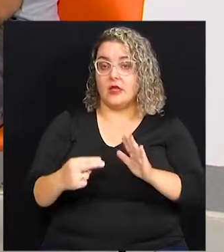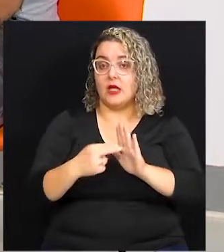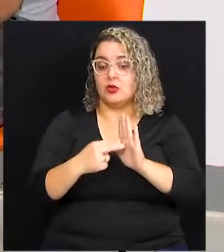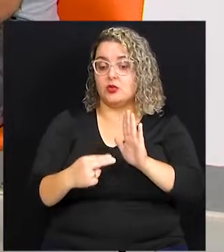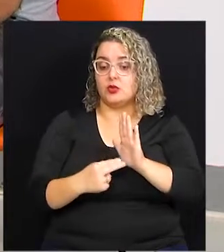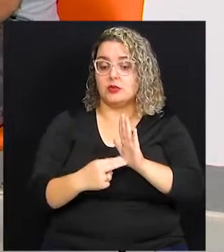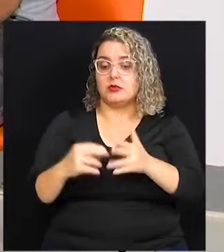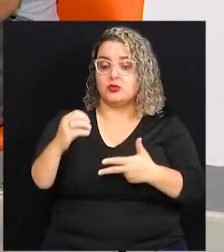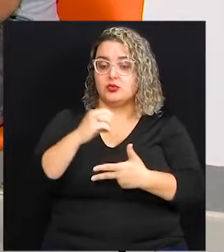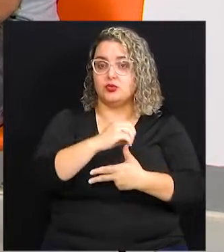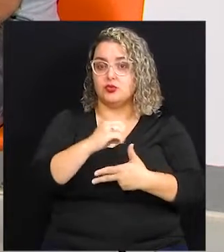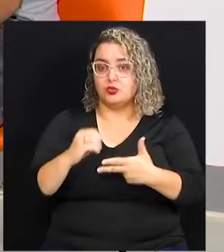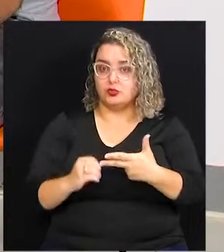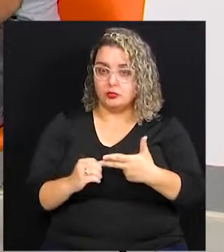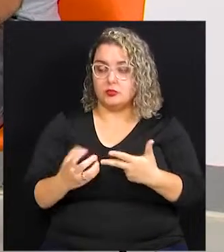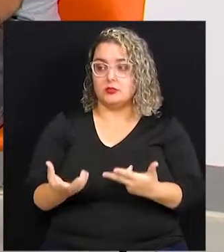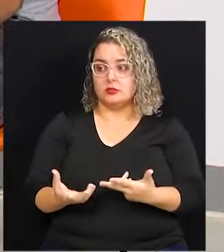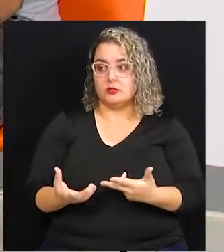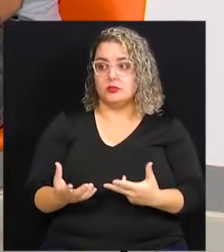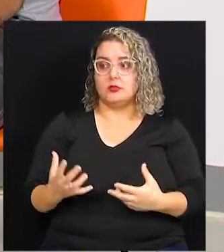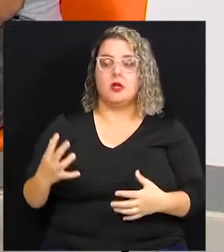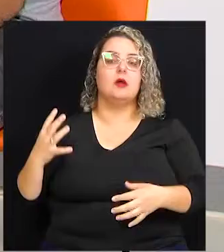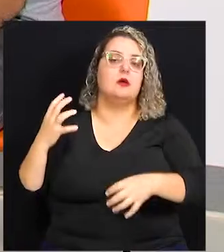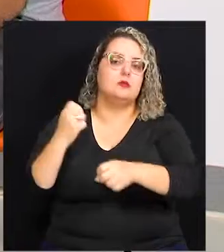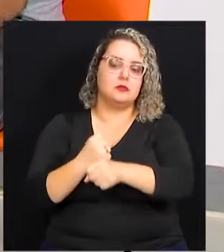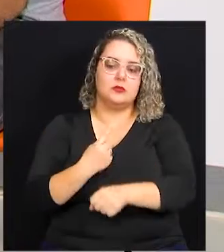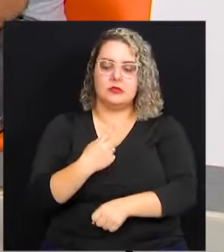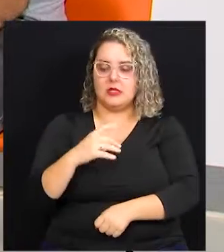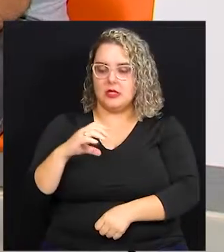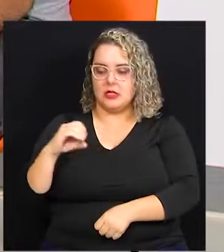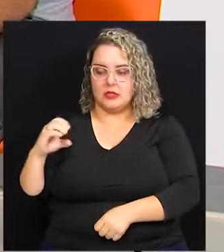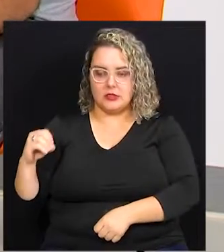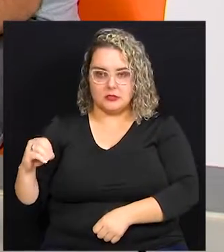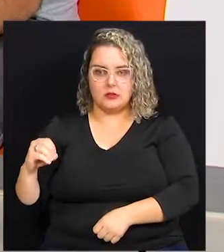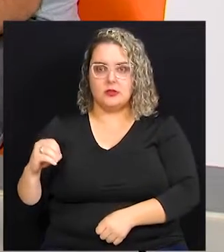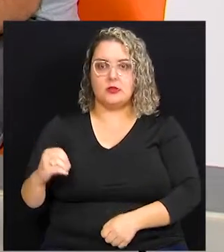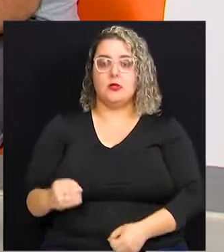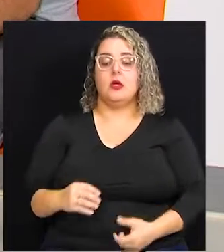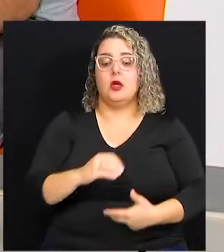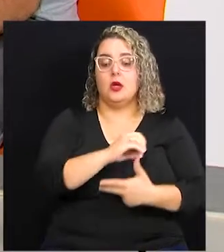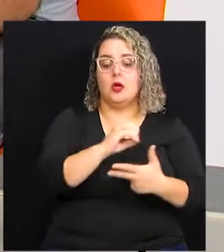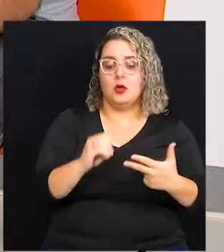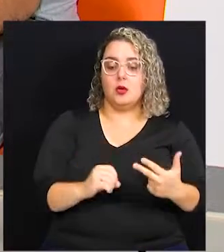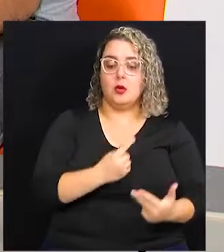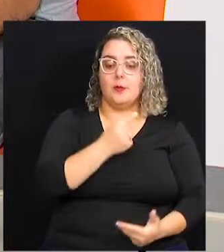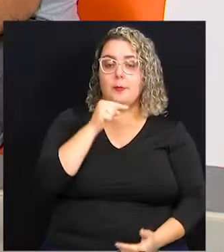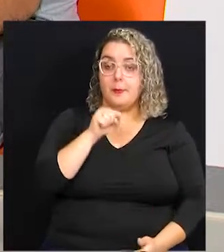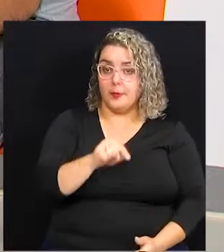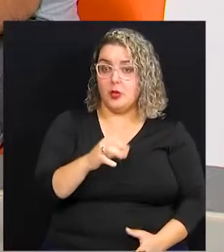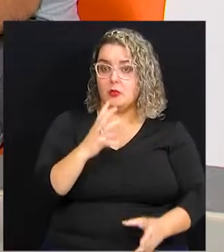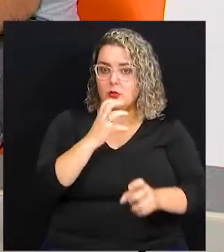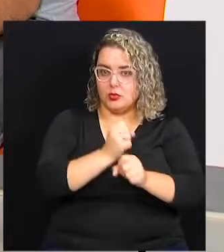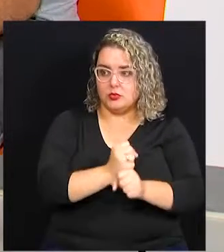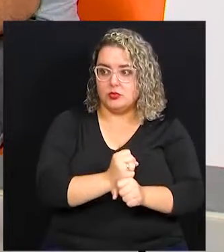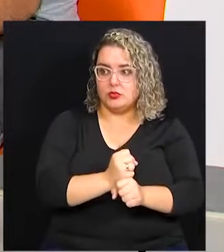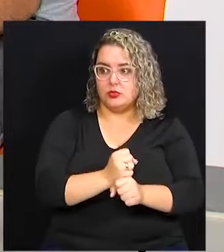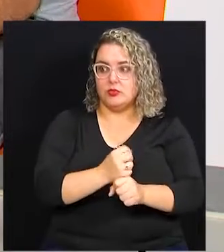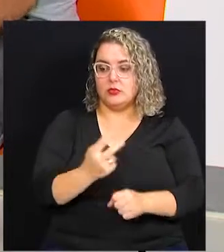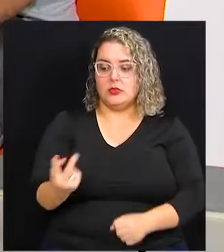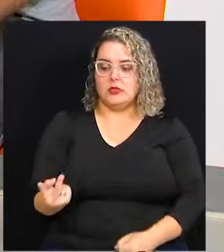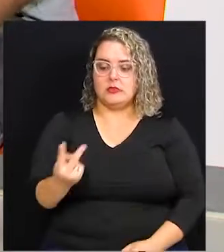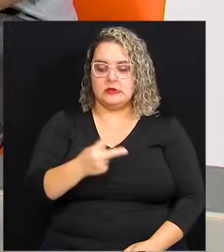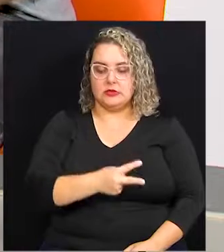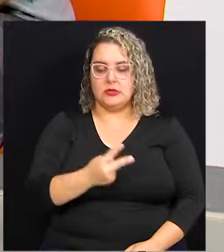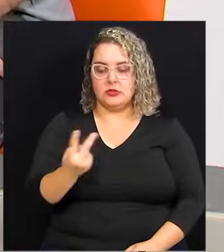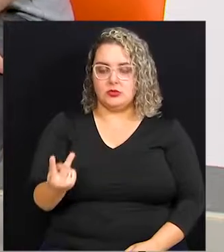Enem. A primeira etapa é uma contagem de pontos, 100 pontos, a nota do Enem conta 1000 pontos, e depois,